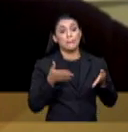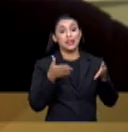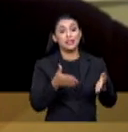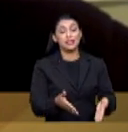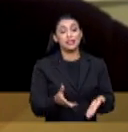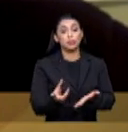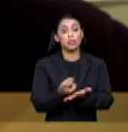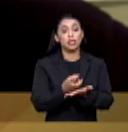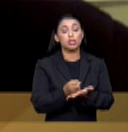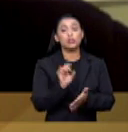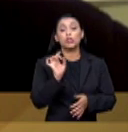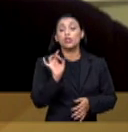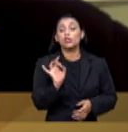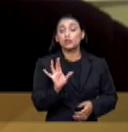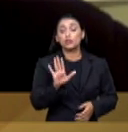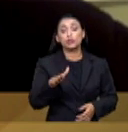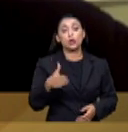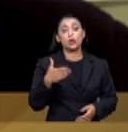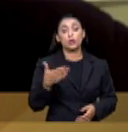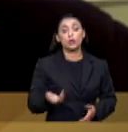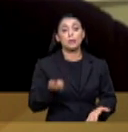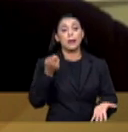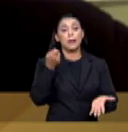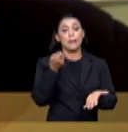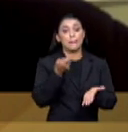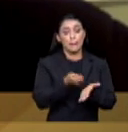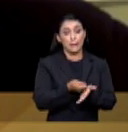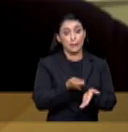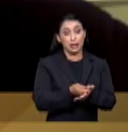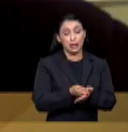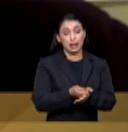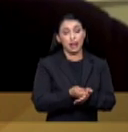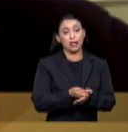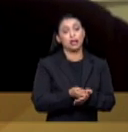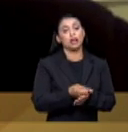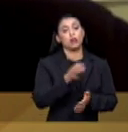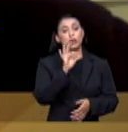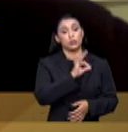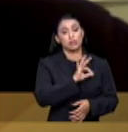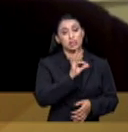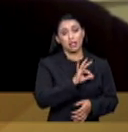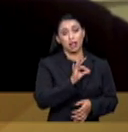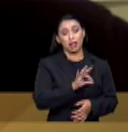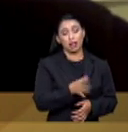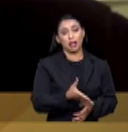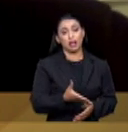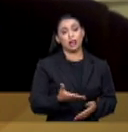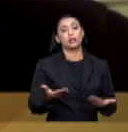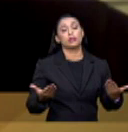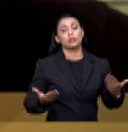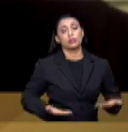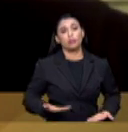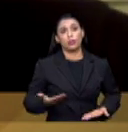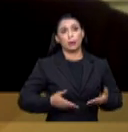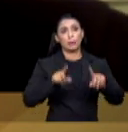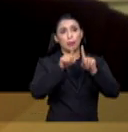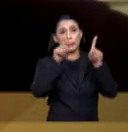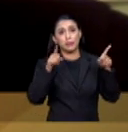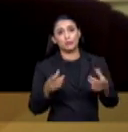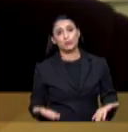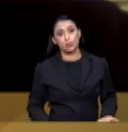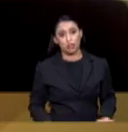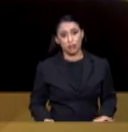retido na frente apenas quanto ao tributo incidente sobre remuneração proventos dos seus respectivos servidores e